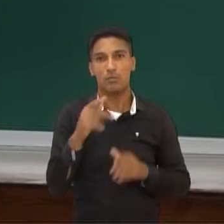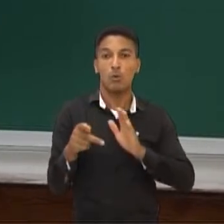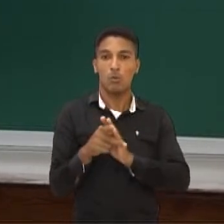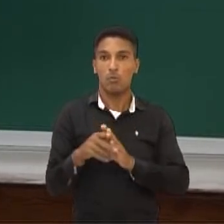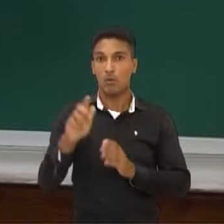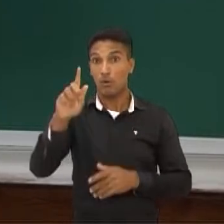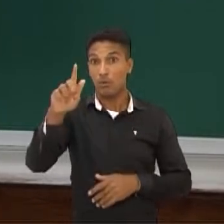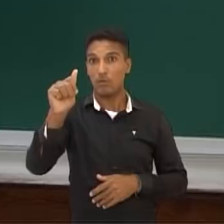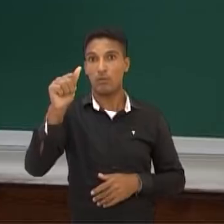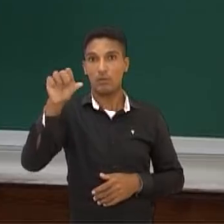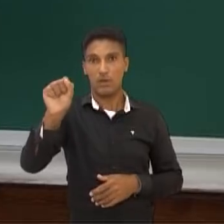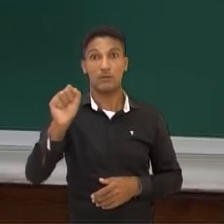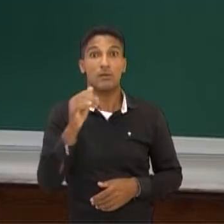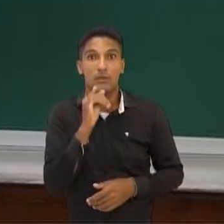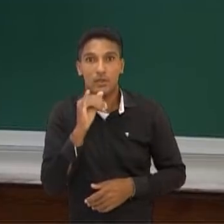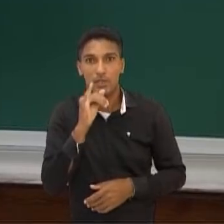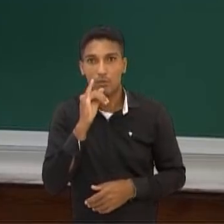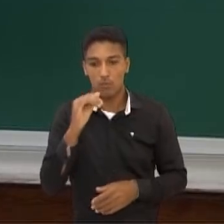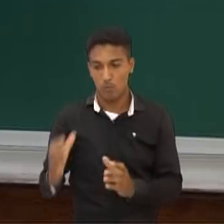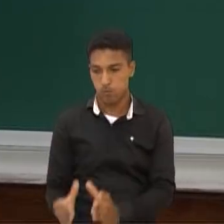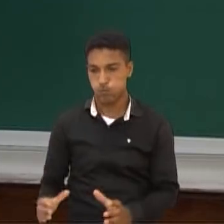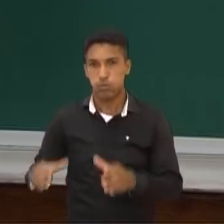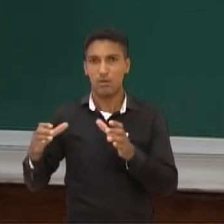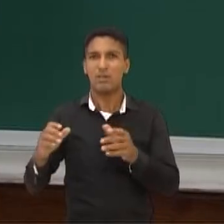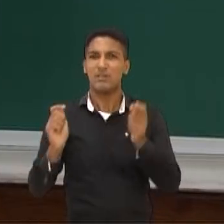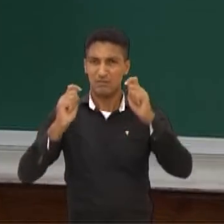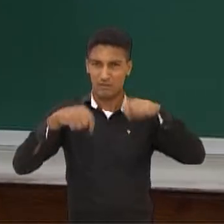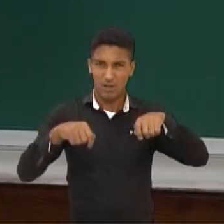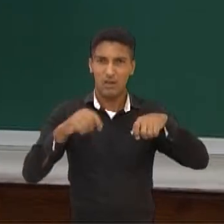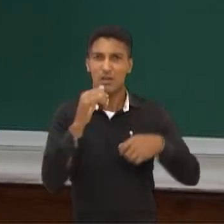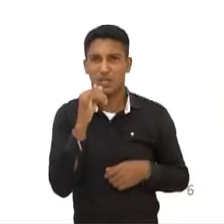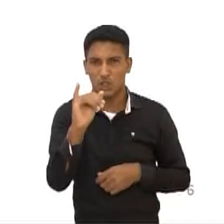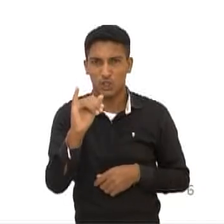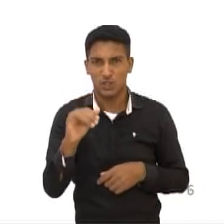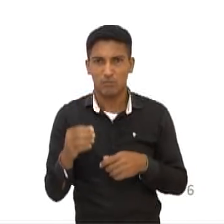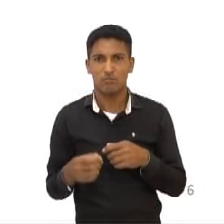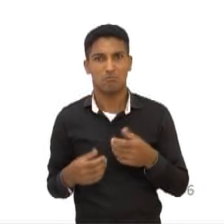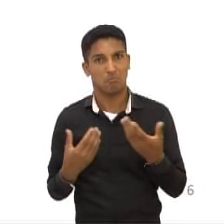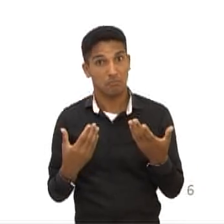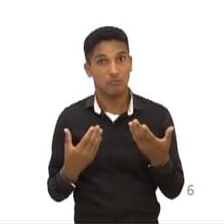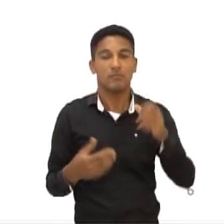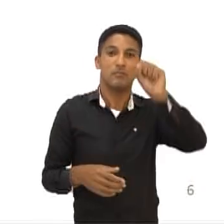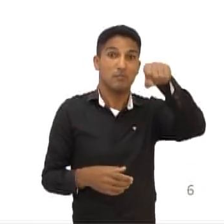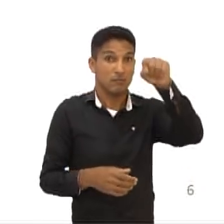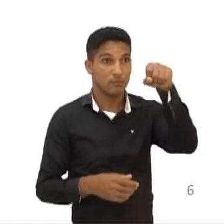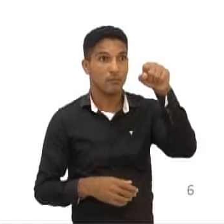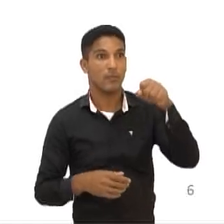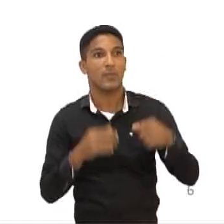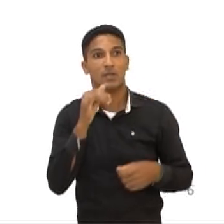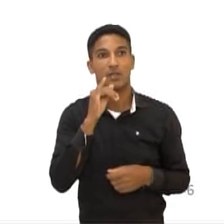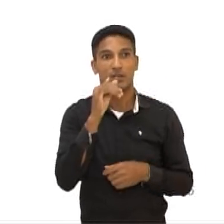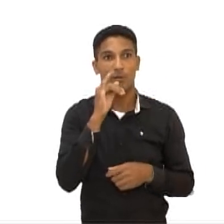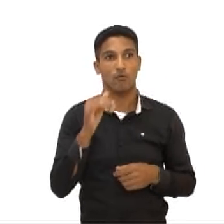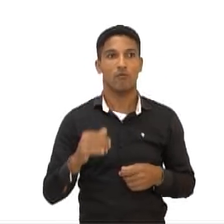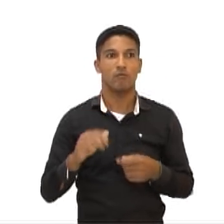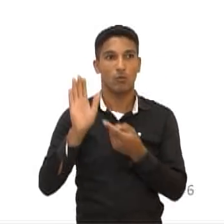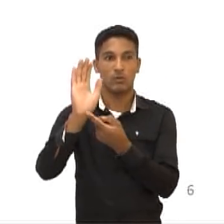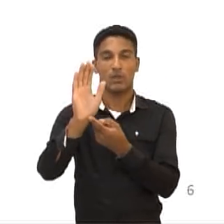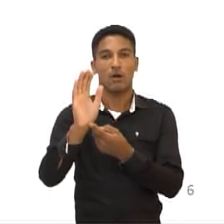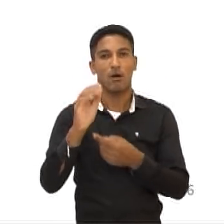fornecer energia? Pessoal, a resposta é sim. Dá uma olhadinha aqui, pessoal. Trago aqui para você uma